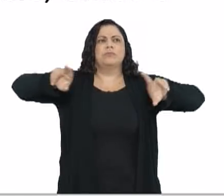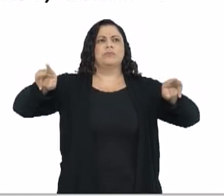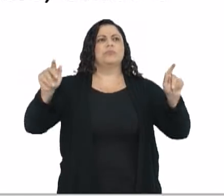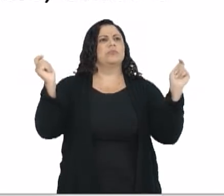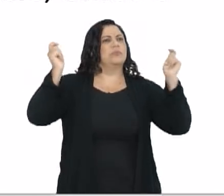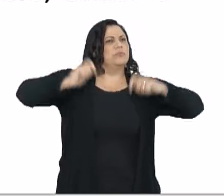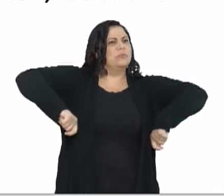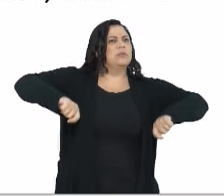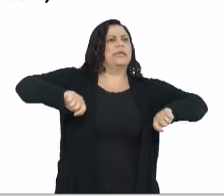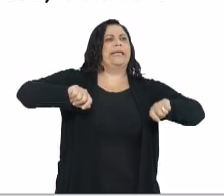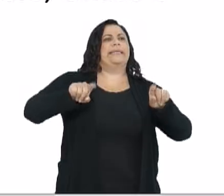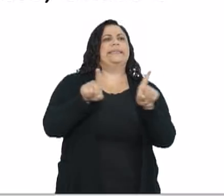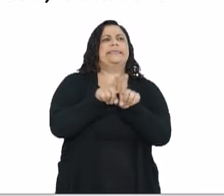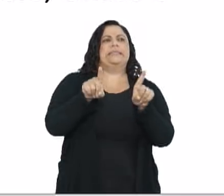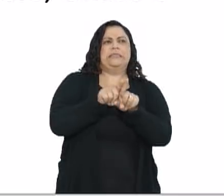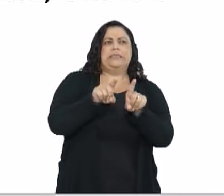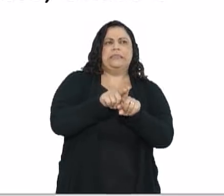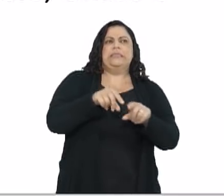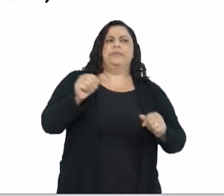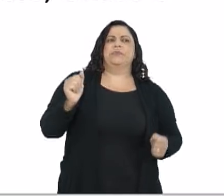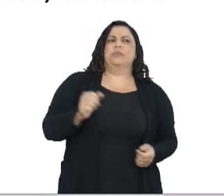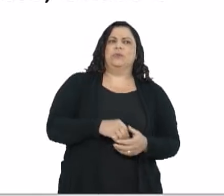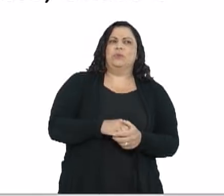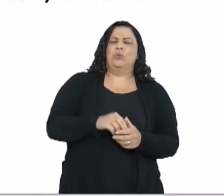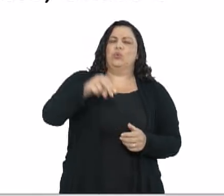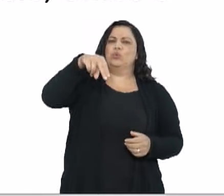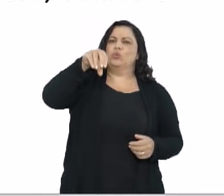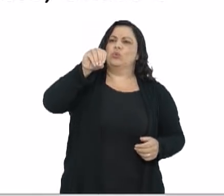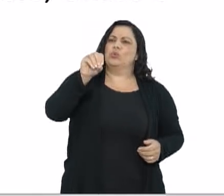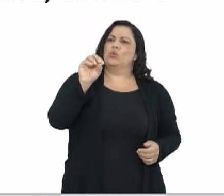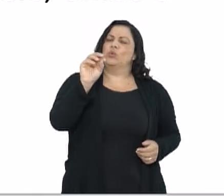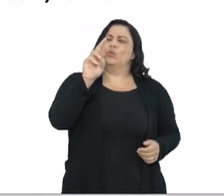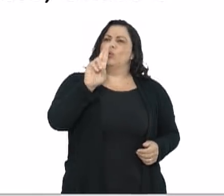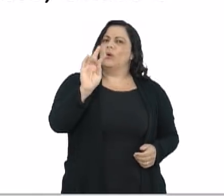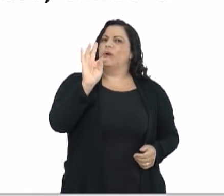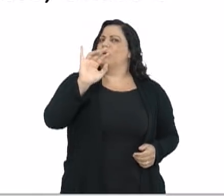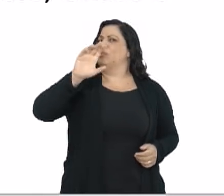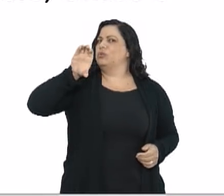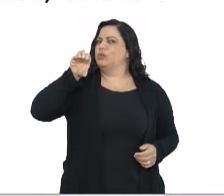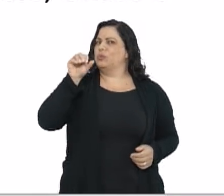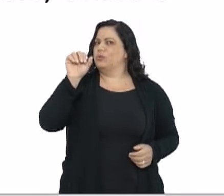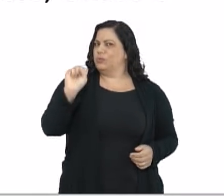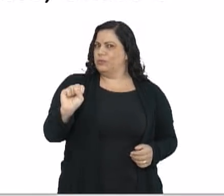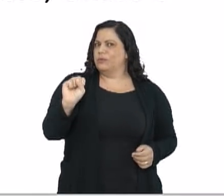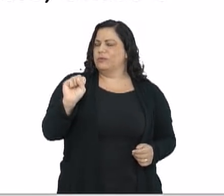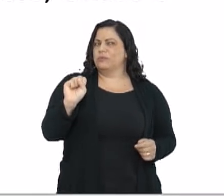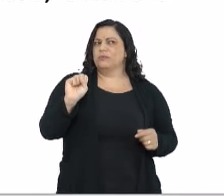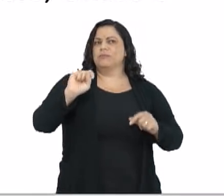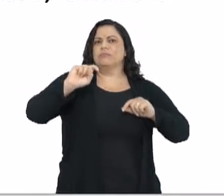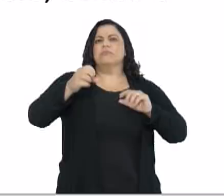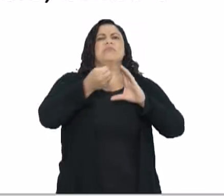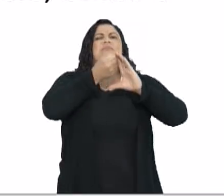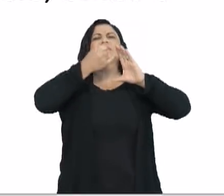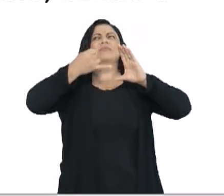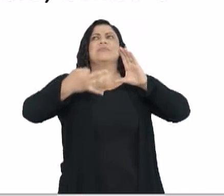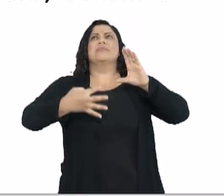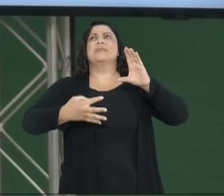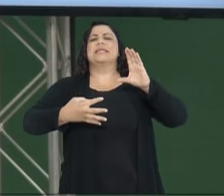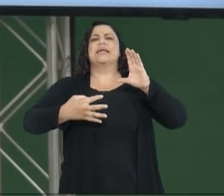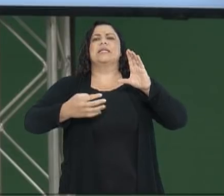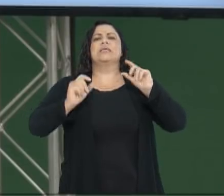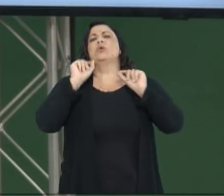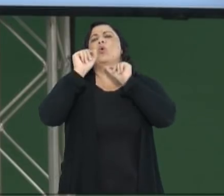que ocuparam regiões em torno do Mar Báltico e do Mar do Norte. Aí tem algumas características que falam ali de como